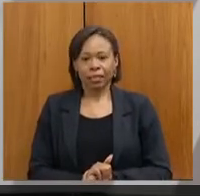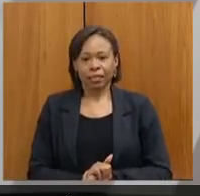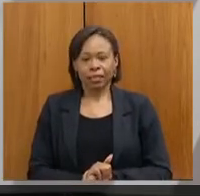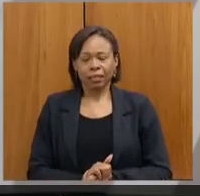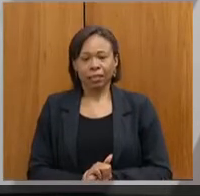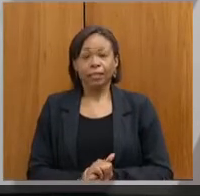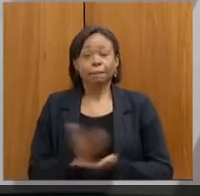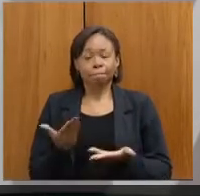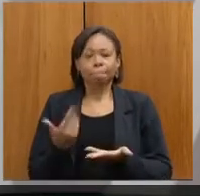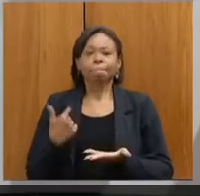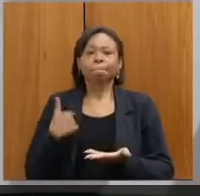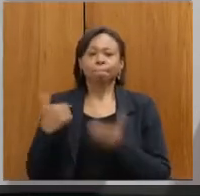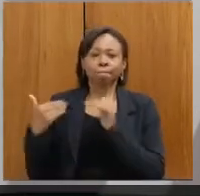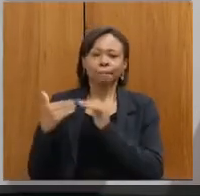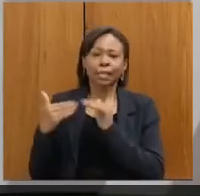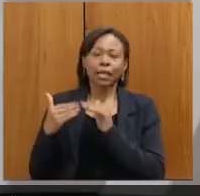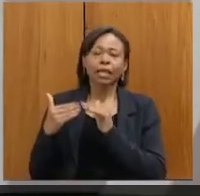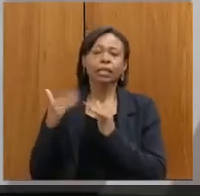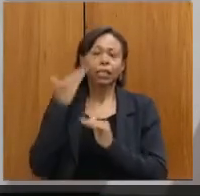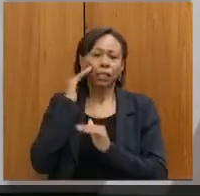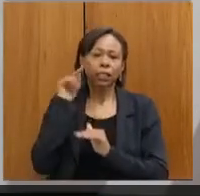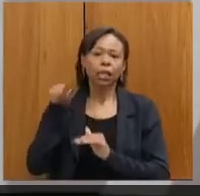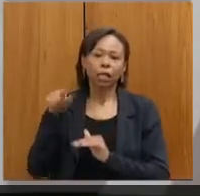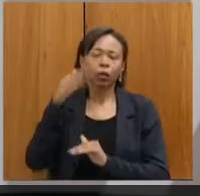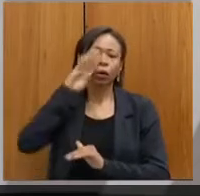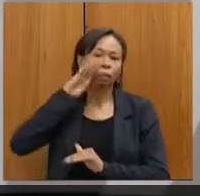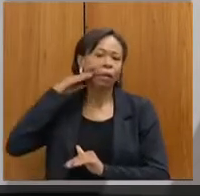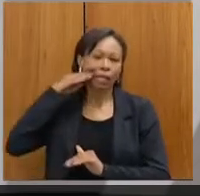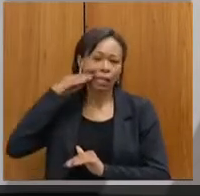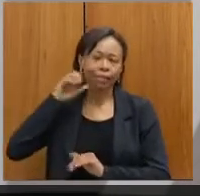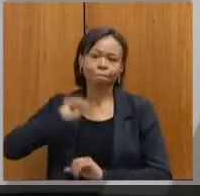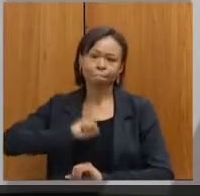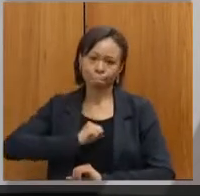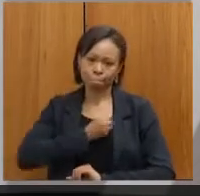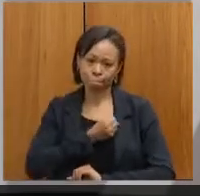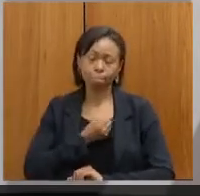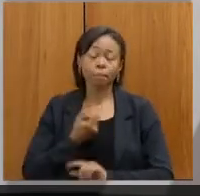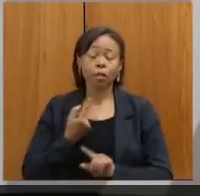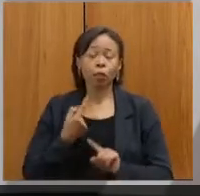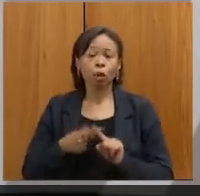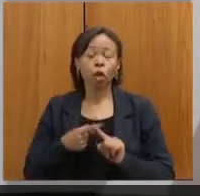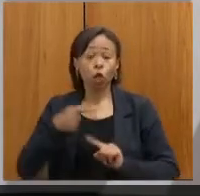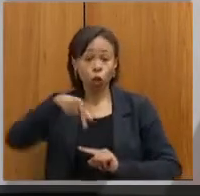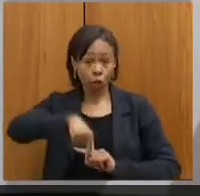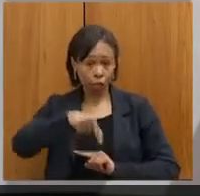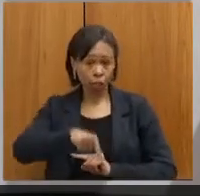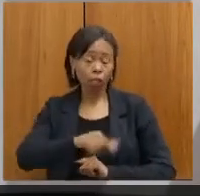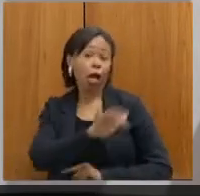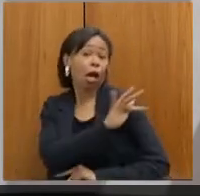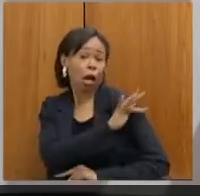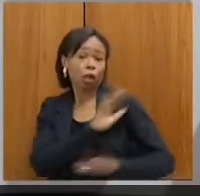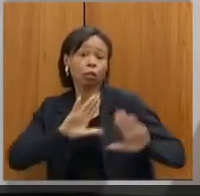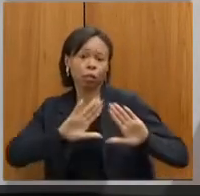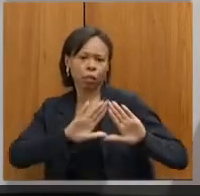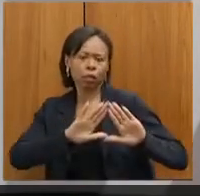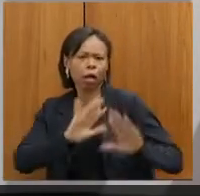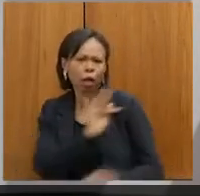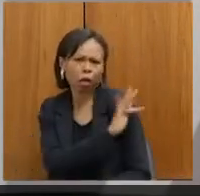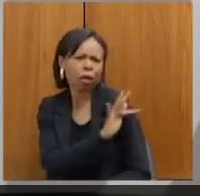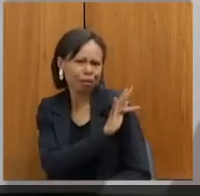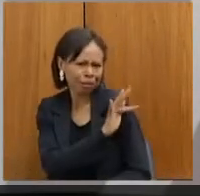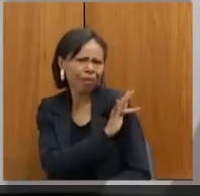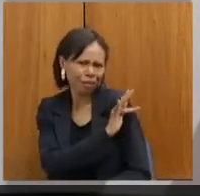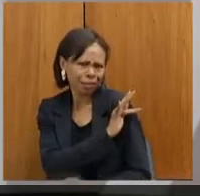porque nós estamos aqui na Assembleia fiscaliza Oi e o dicionário é muito claro fiscaliza as